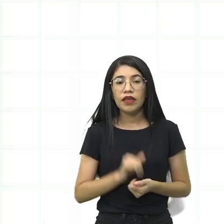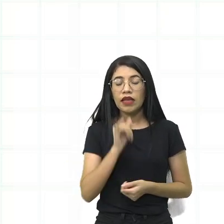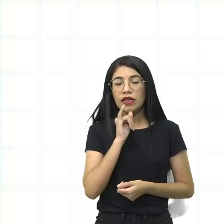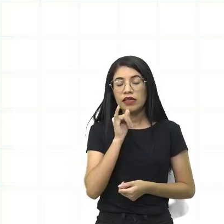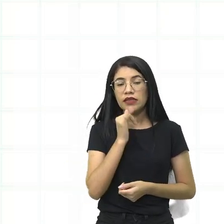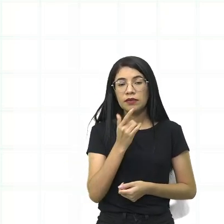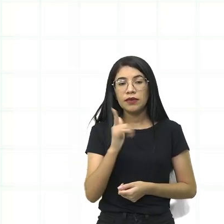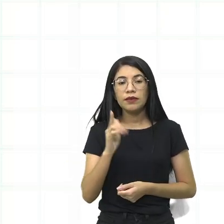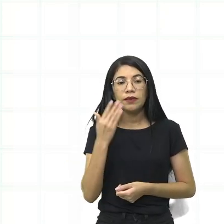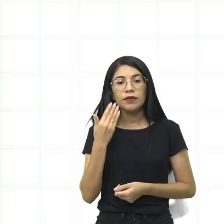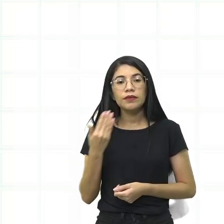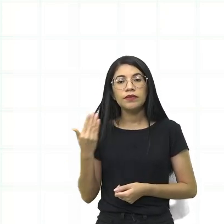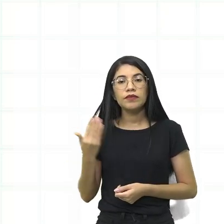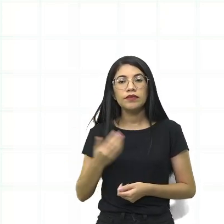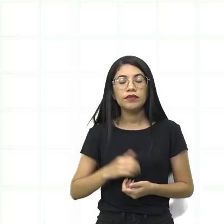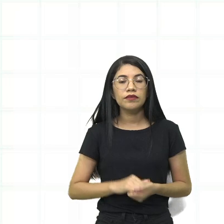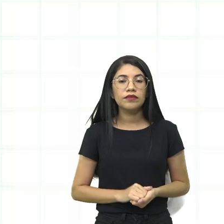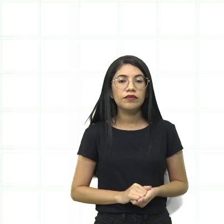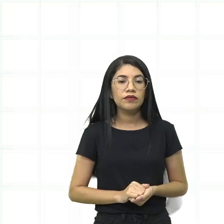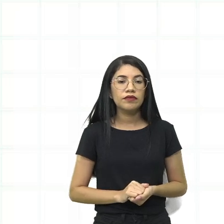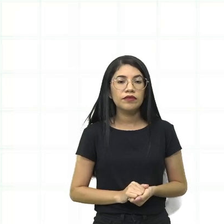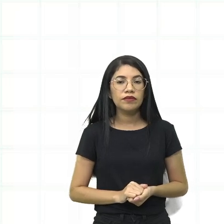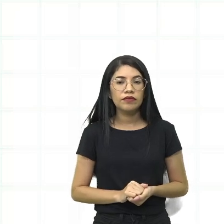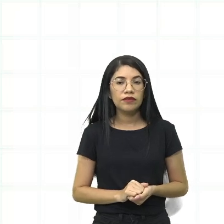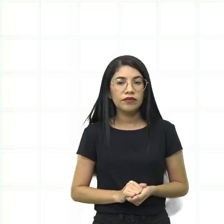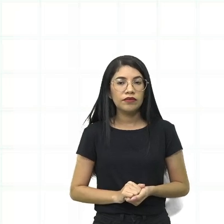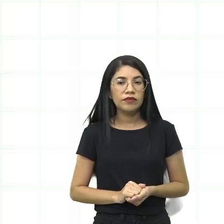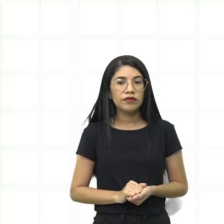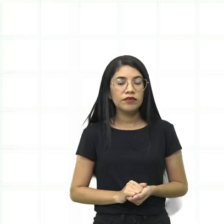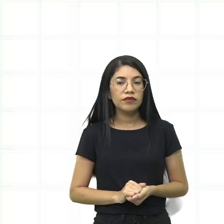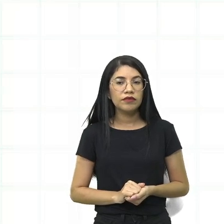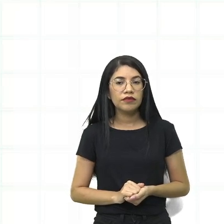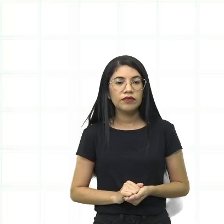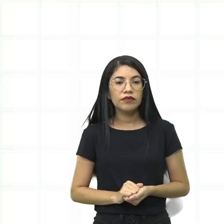exemplo, então, sobre a diferença entre fato e opinião.